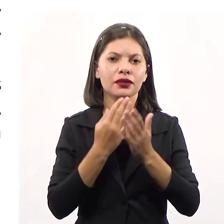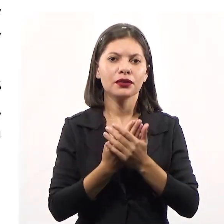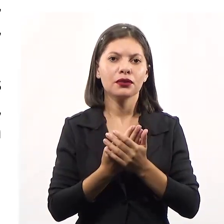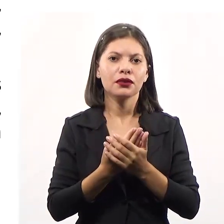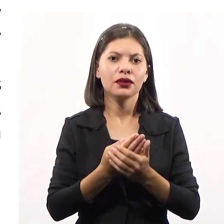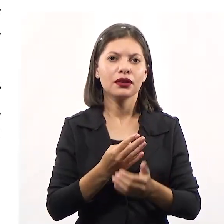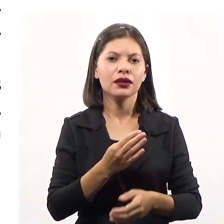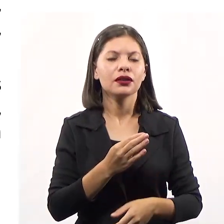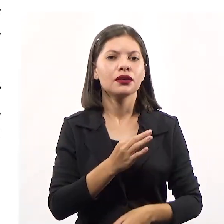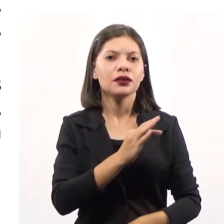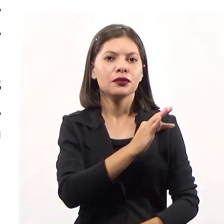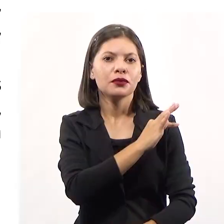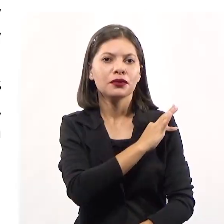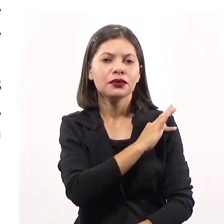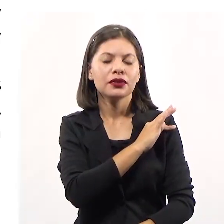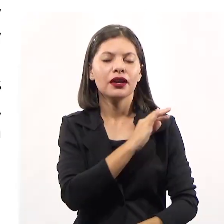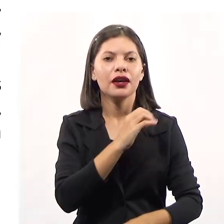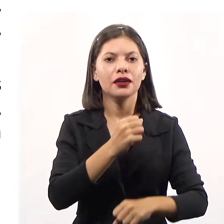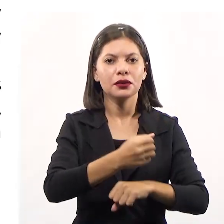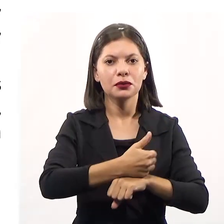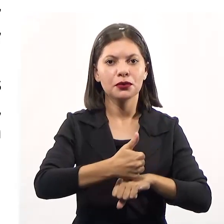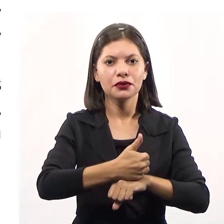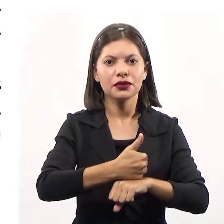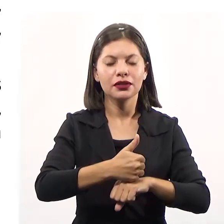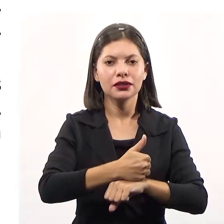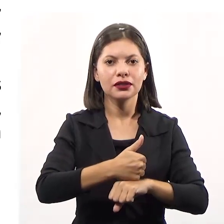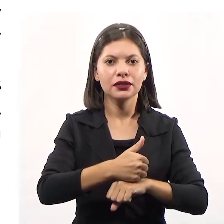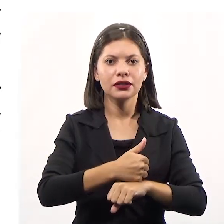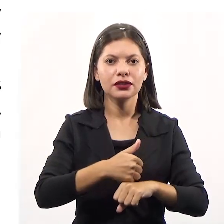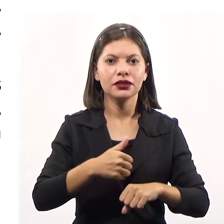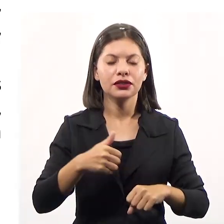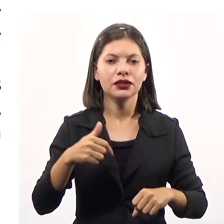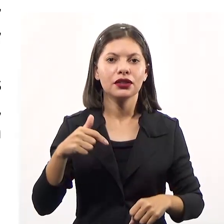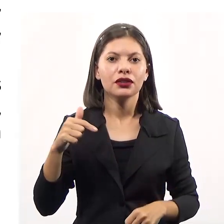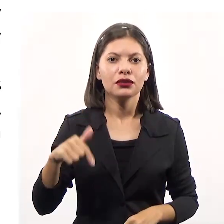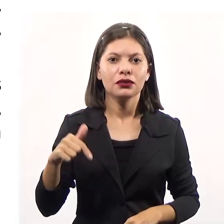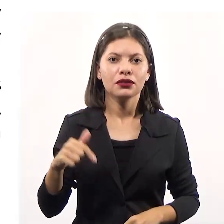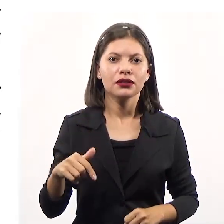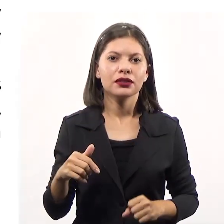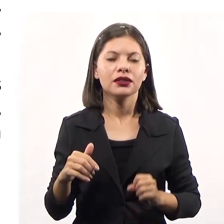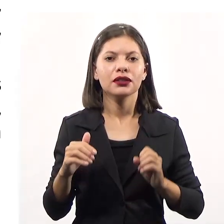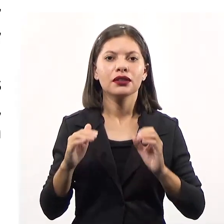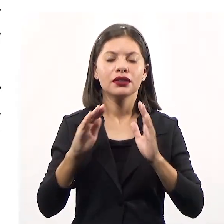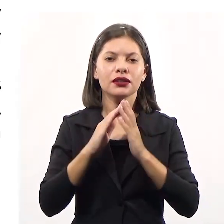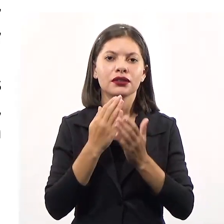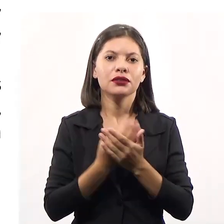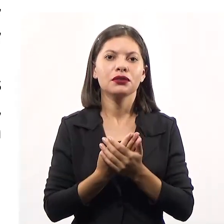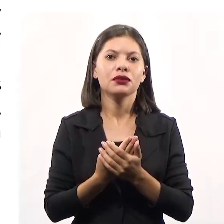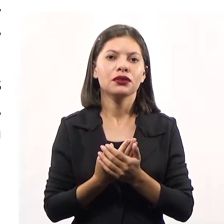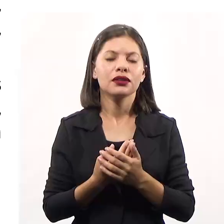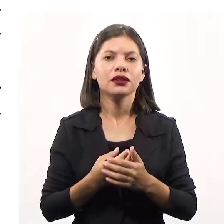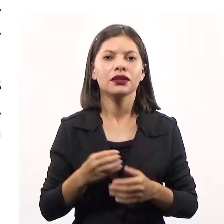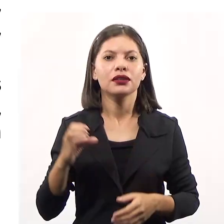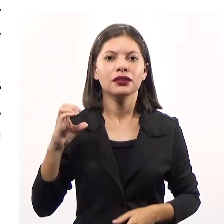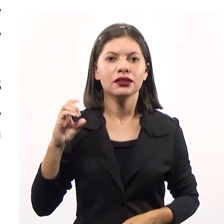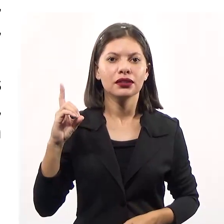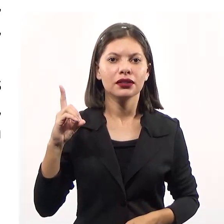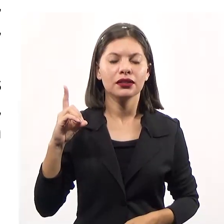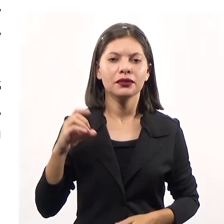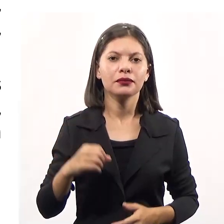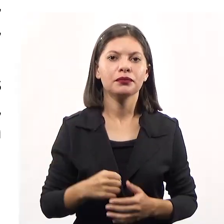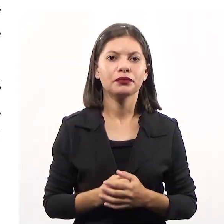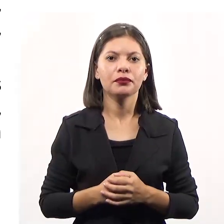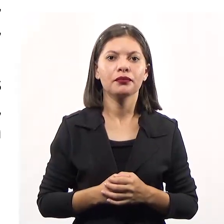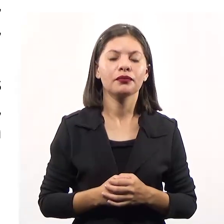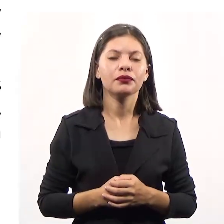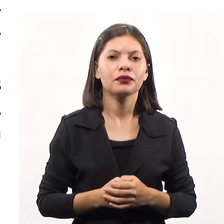profissionalizante, né? Que é a nossa escola Carmela Dutra. Ela tinha esse caráter também profissionalizante, a gente vai descobrir